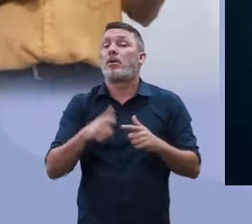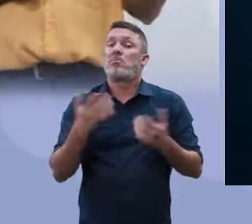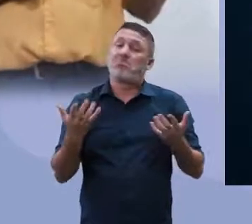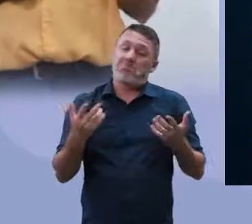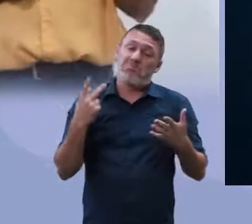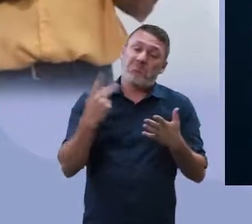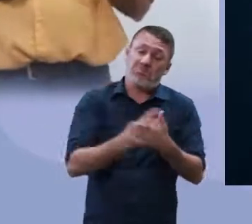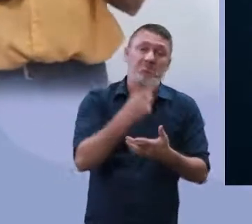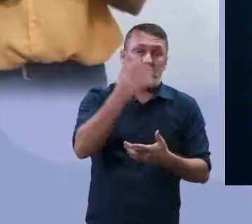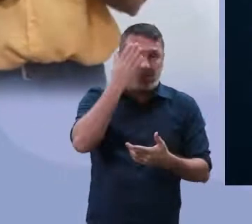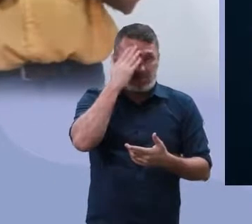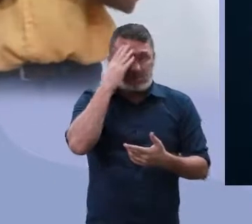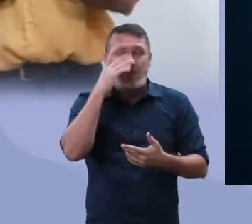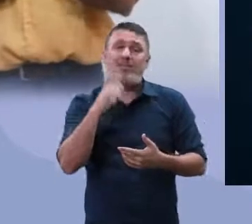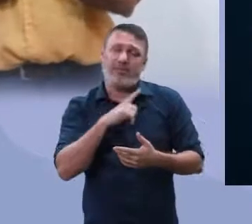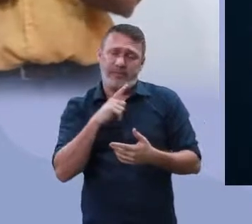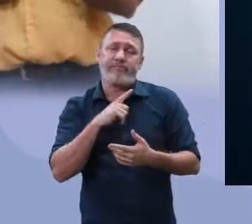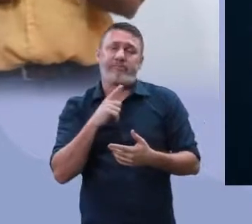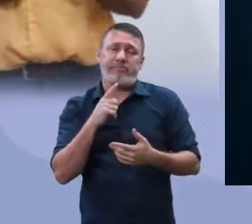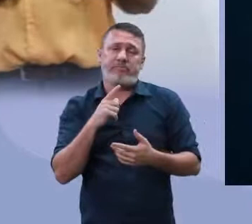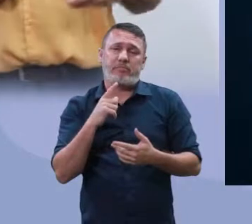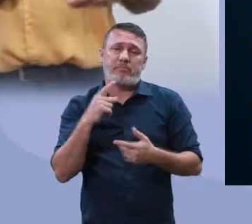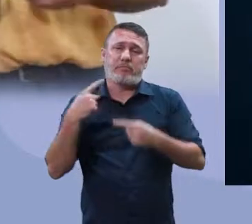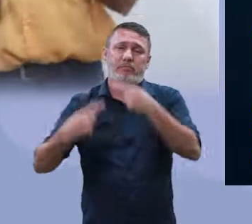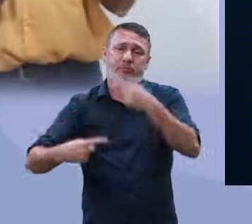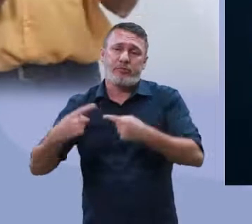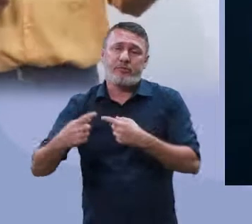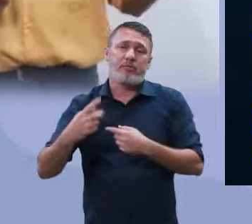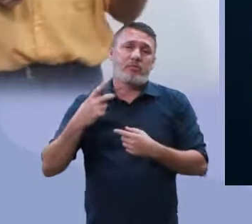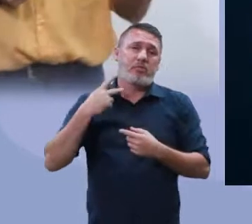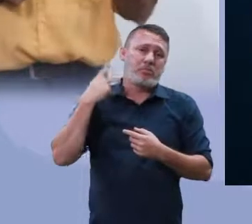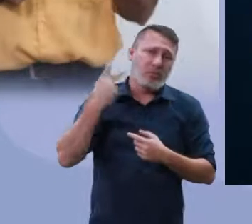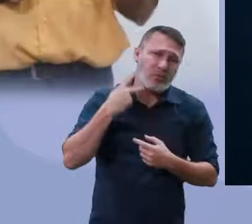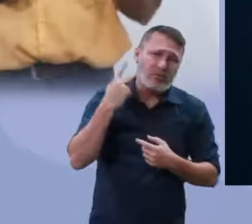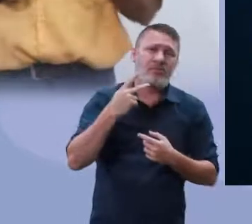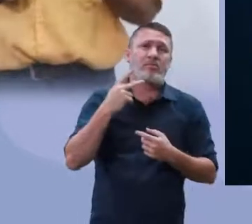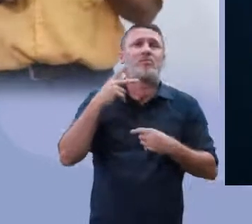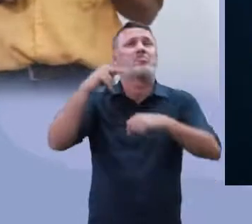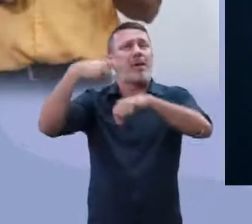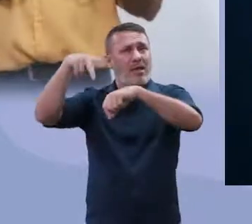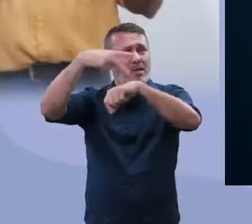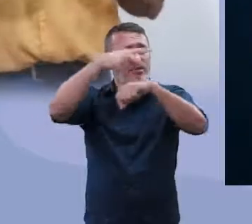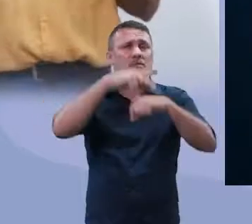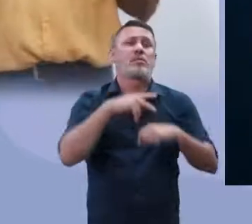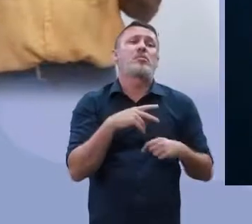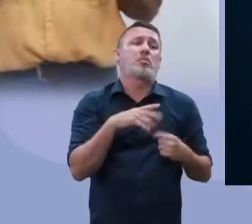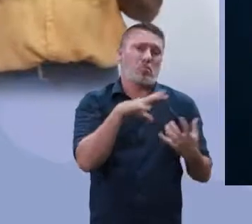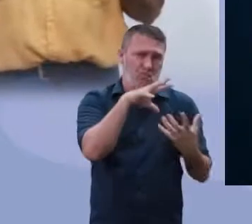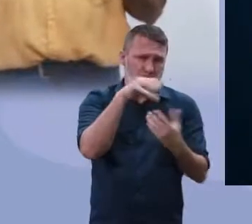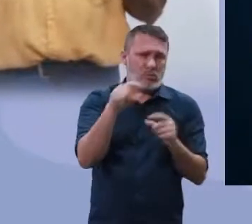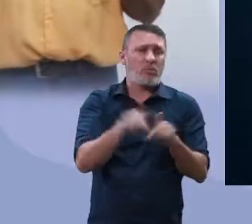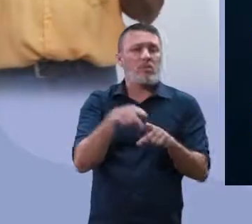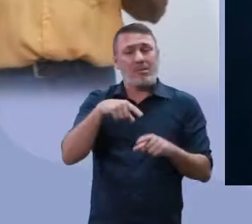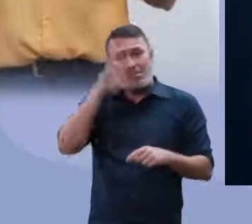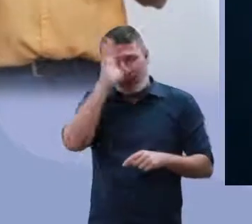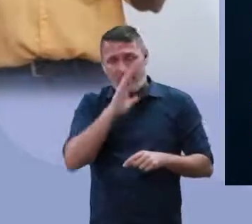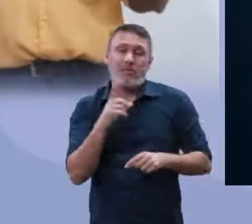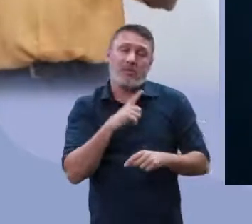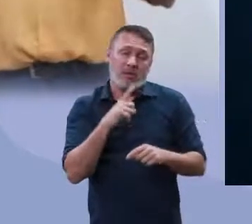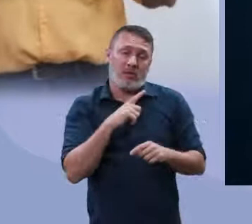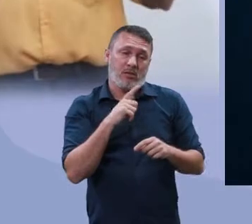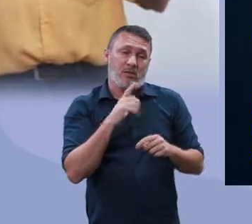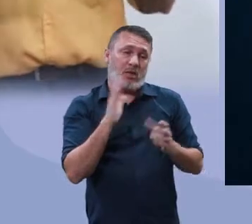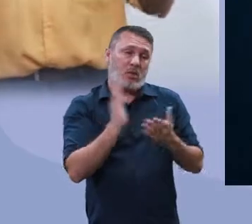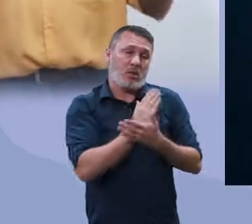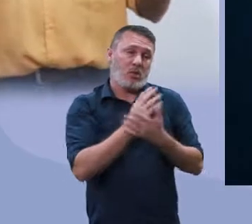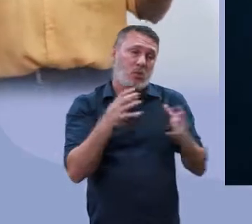ou não, você vai ter representantes políticos em vários países do mundo, inclusive no Brasil, que fazem parte, né, de um grupo